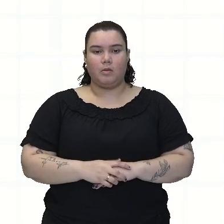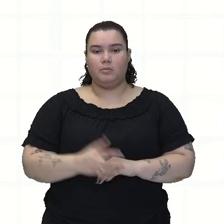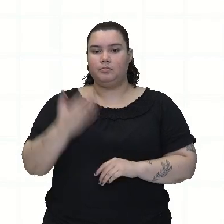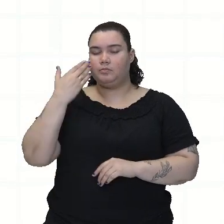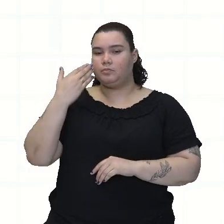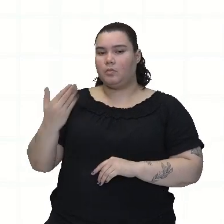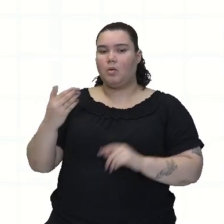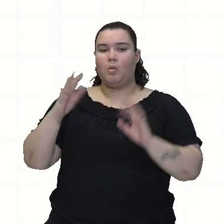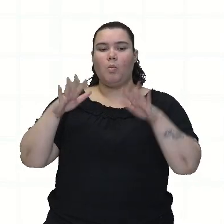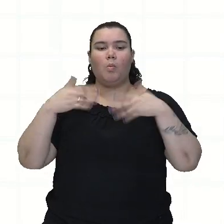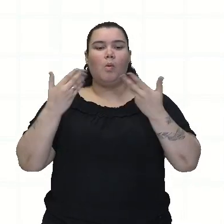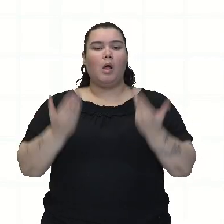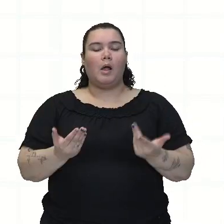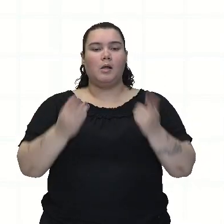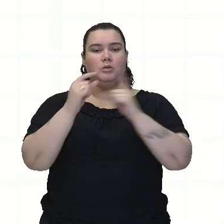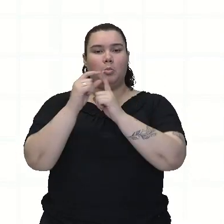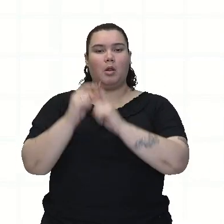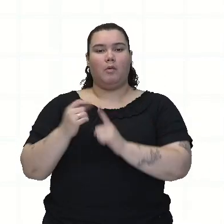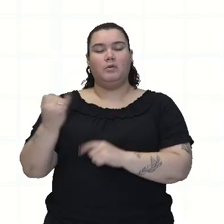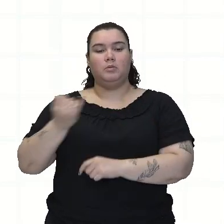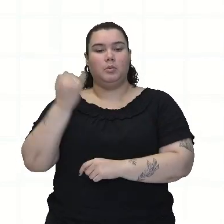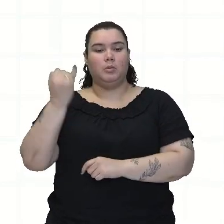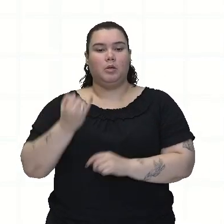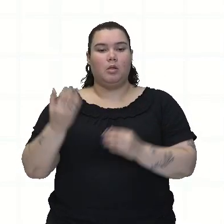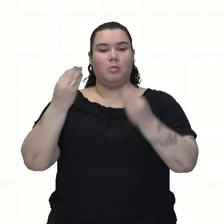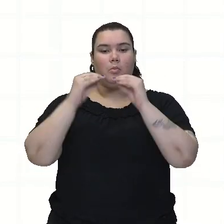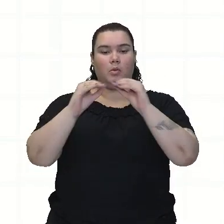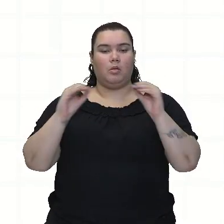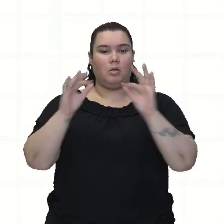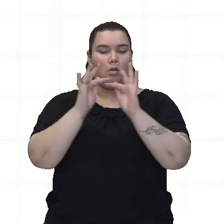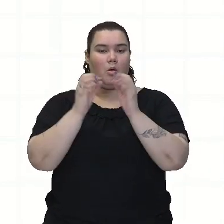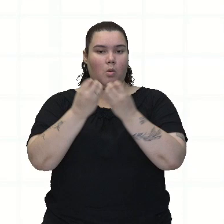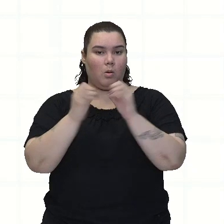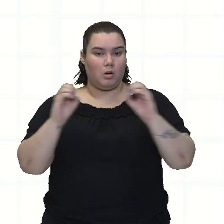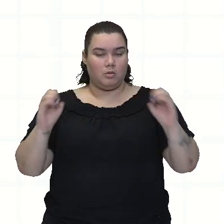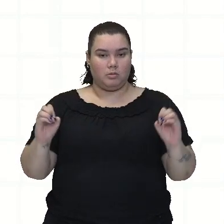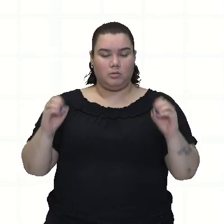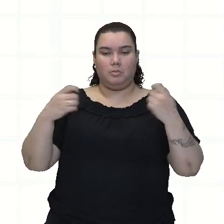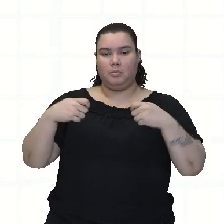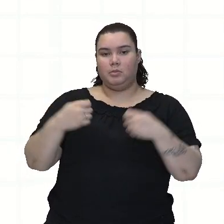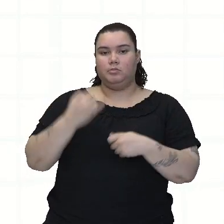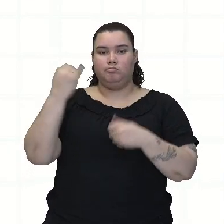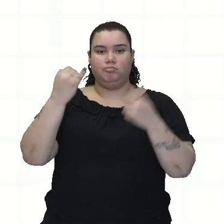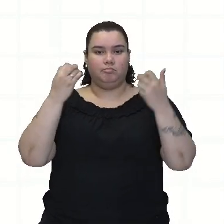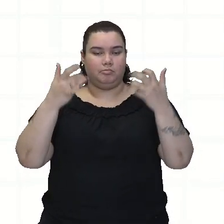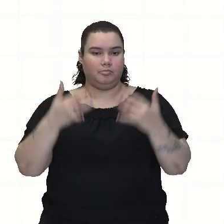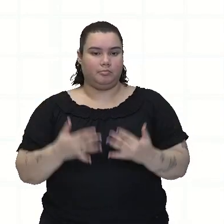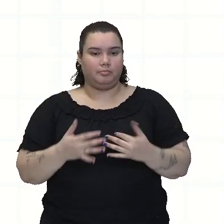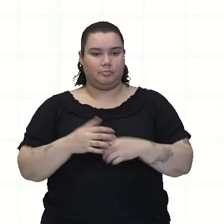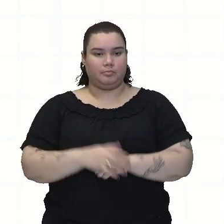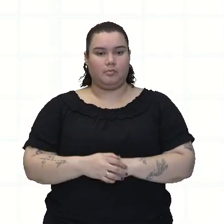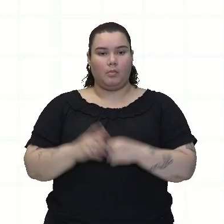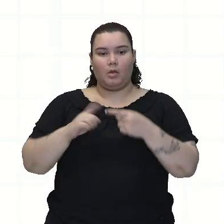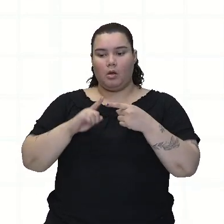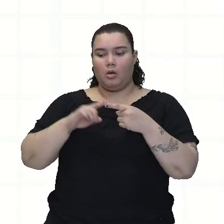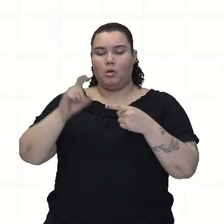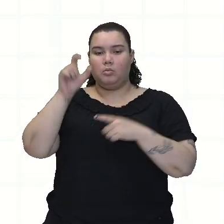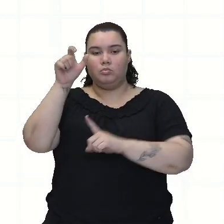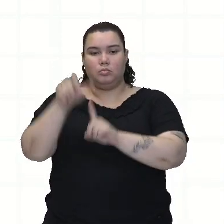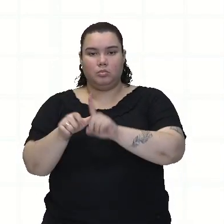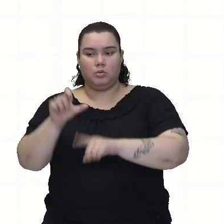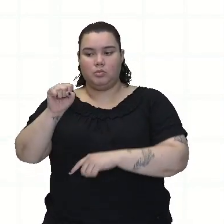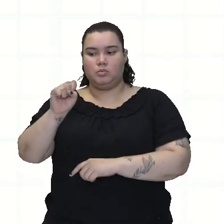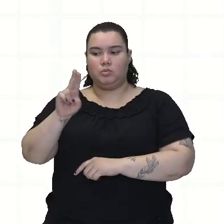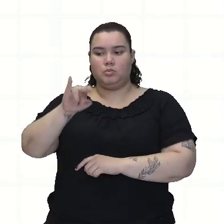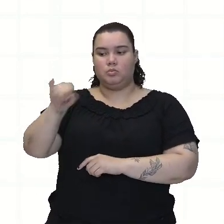Relembrando quais são os termos essenciais aqui, que são muito importantes, porque a gente precisa dizer sobre os outros termos. O sujeito é o termo da oração que realiza